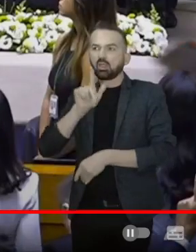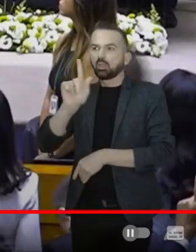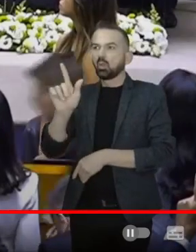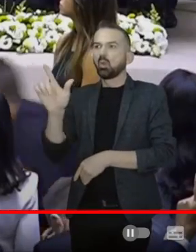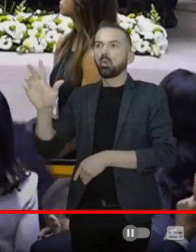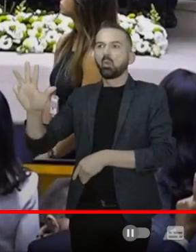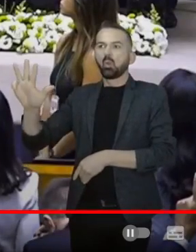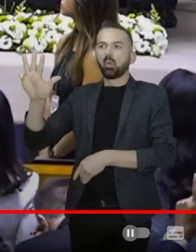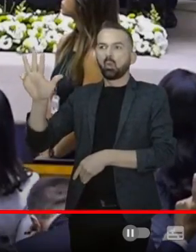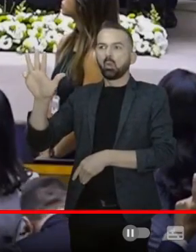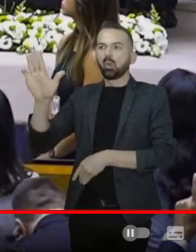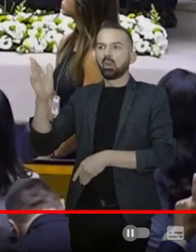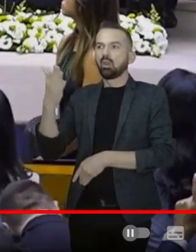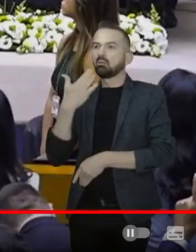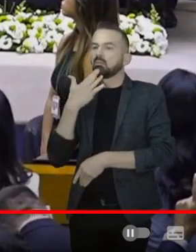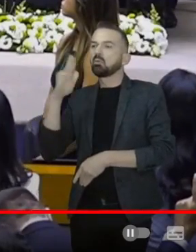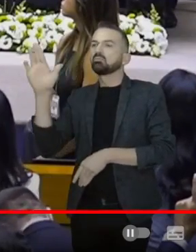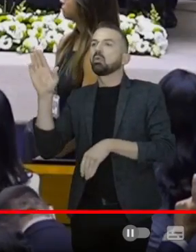constitucional.